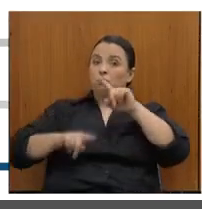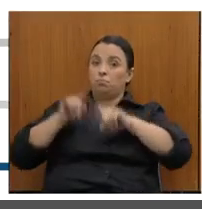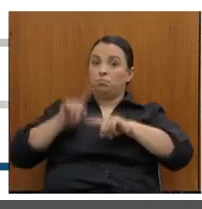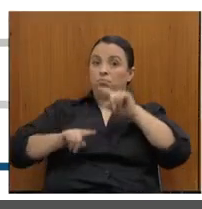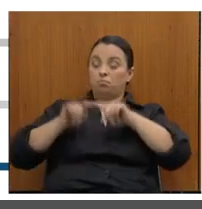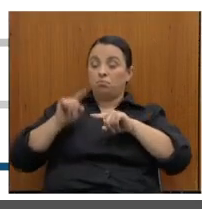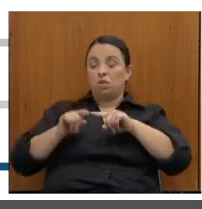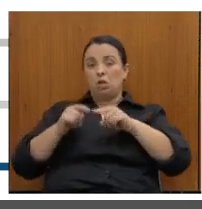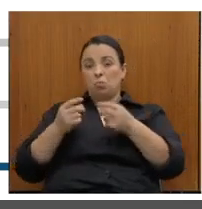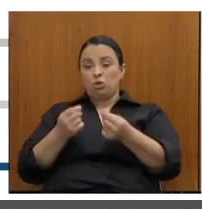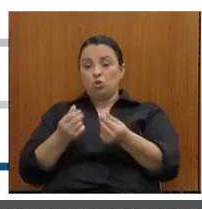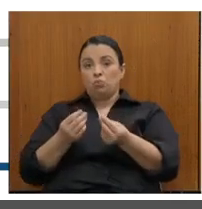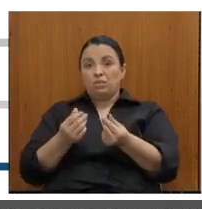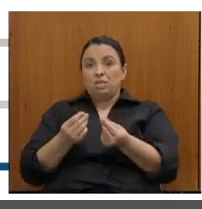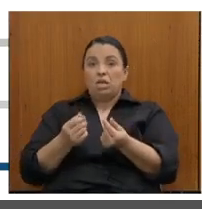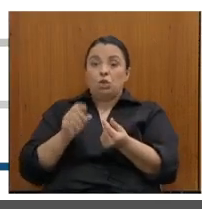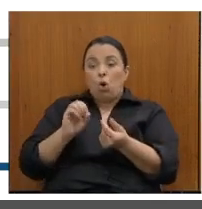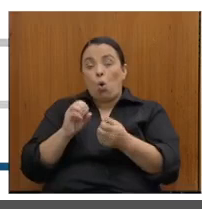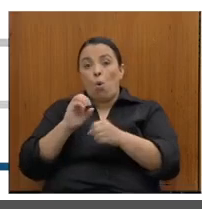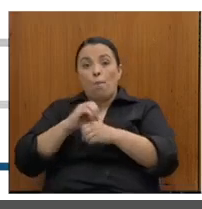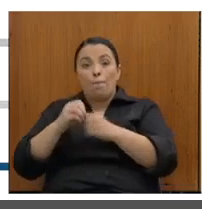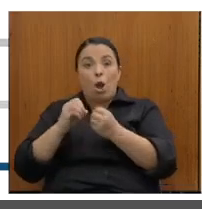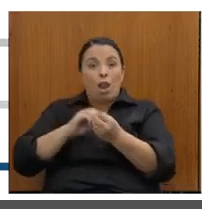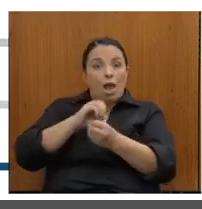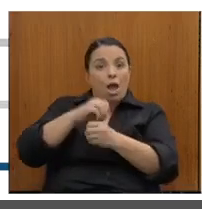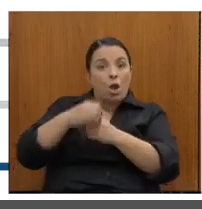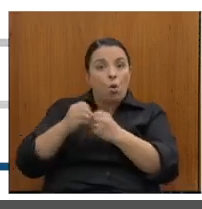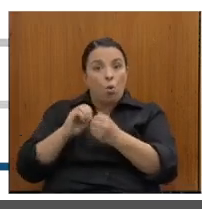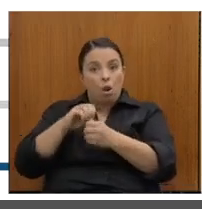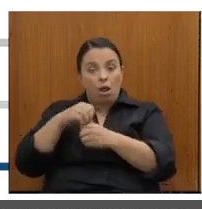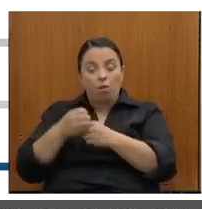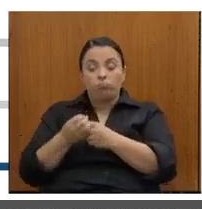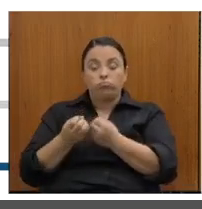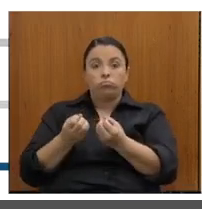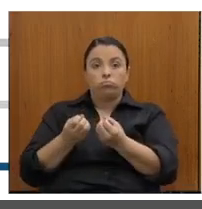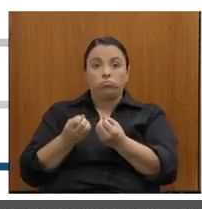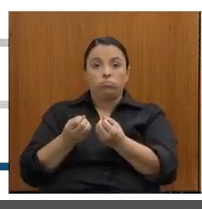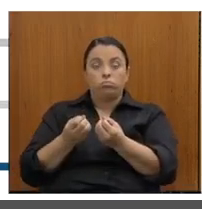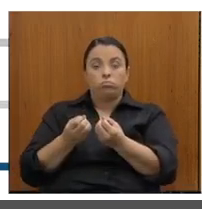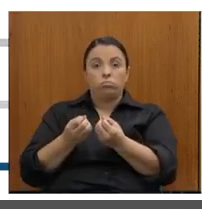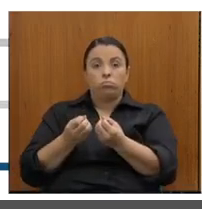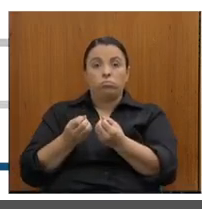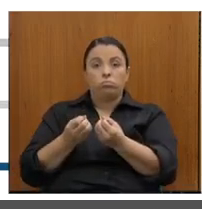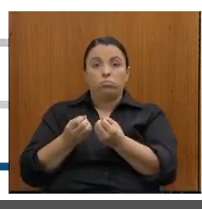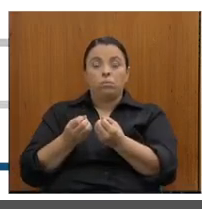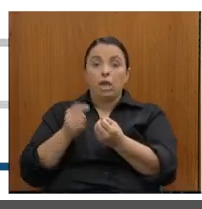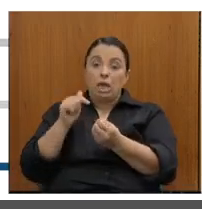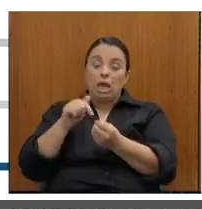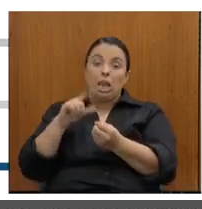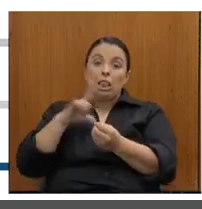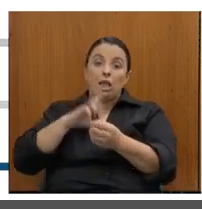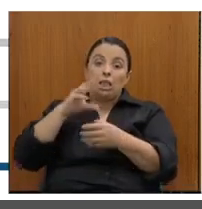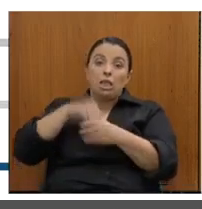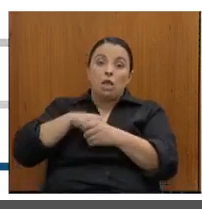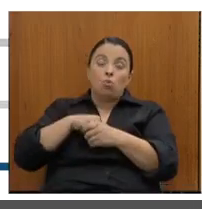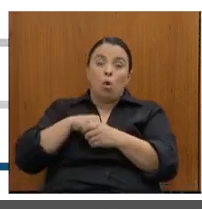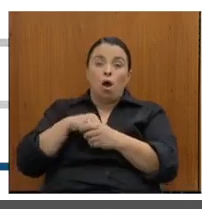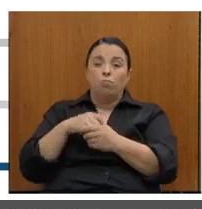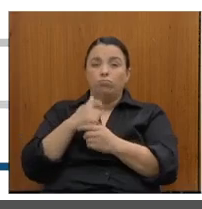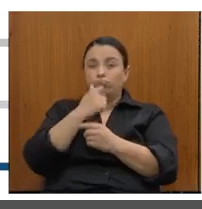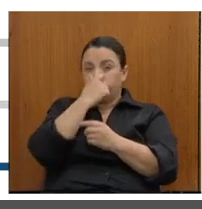substância alguma molécula e é vão dizer é que a cheio de carbono